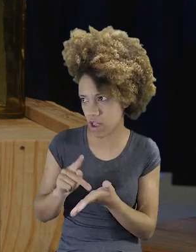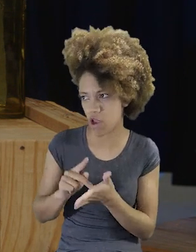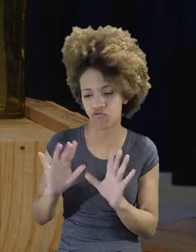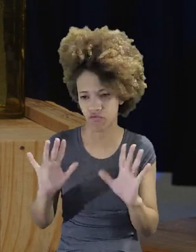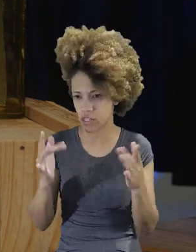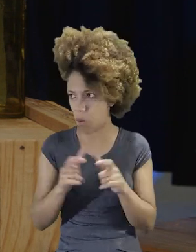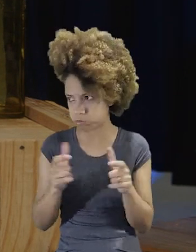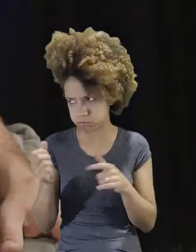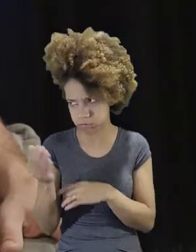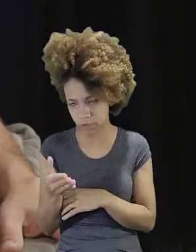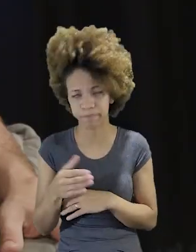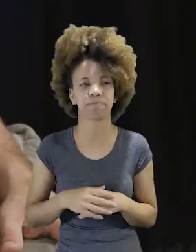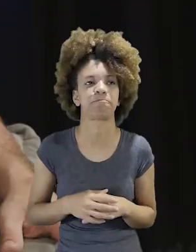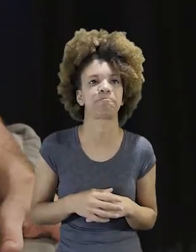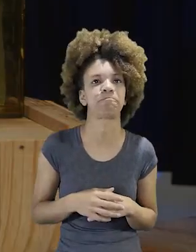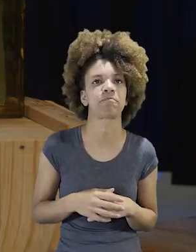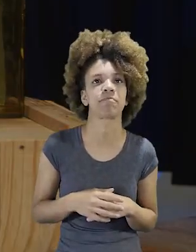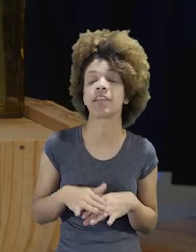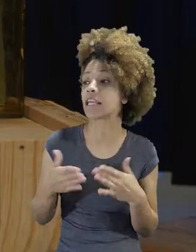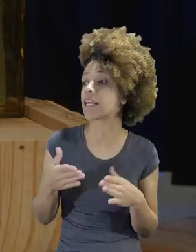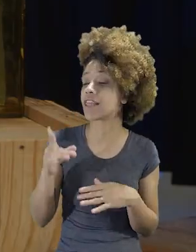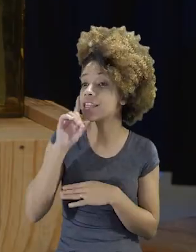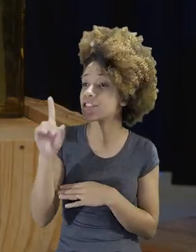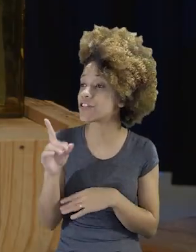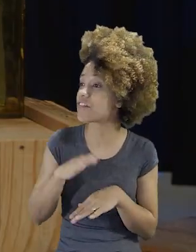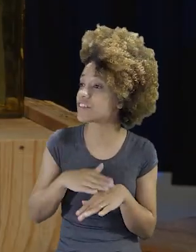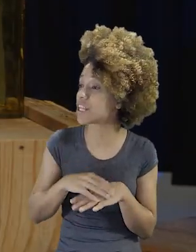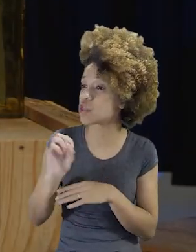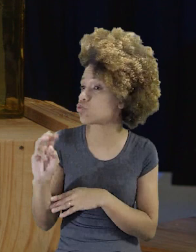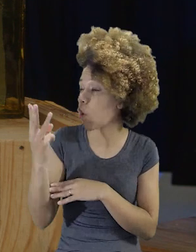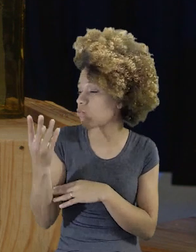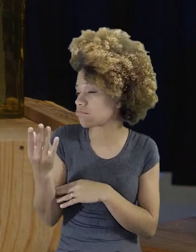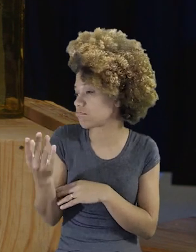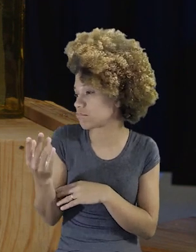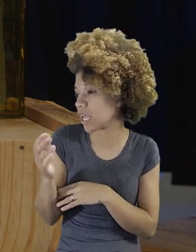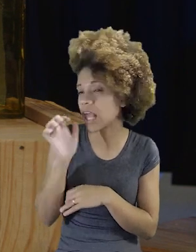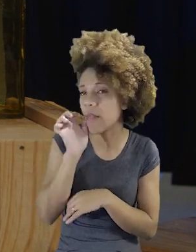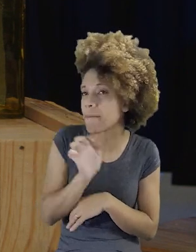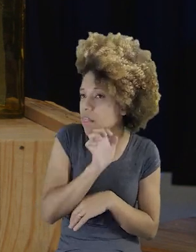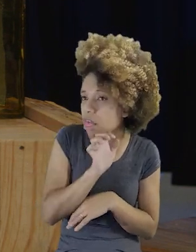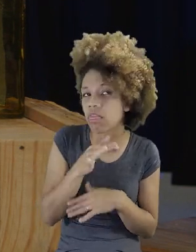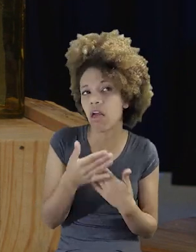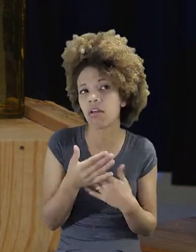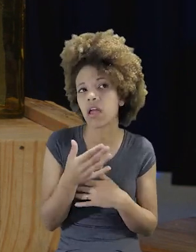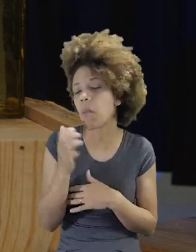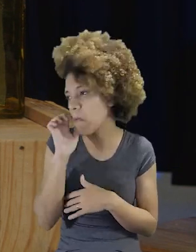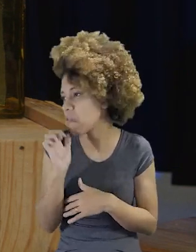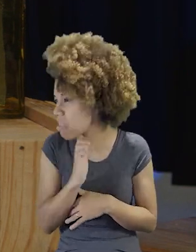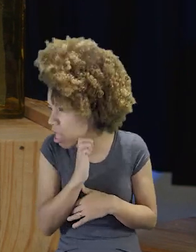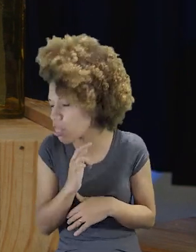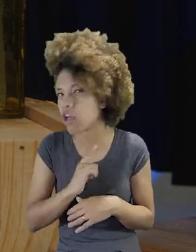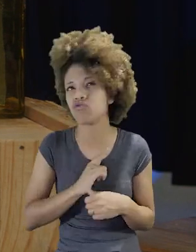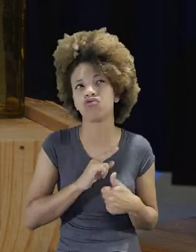o show oficial né abandona é E aí nesse dia ele tava fazendo um show que era ele eu acho que tinha